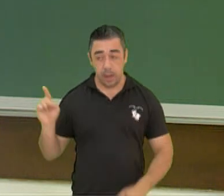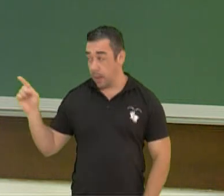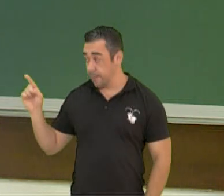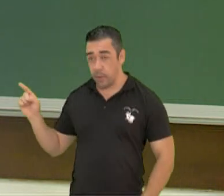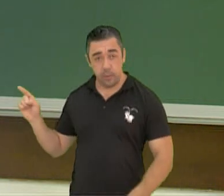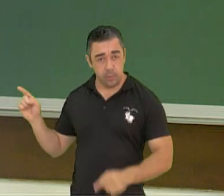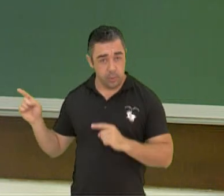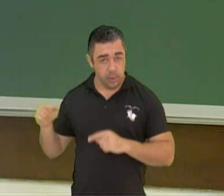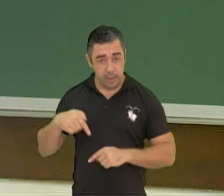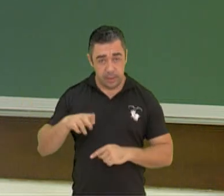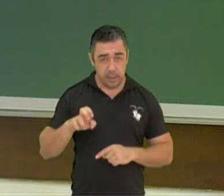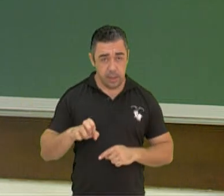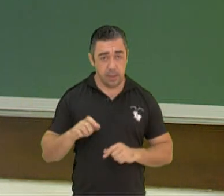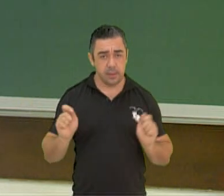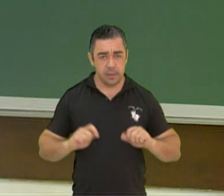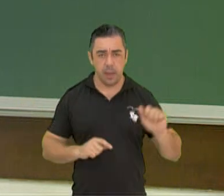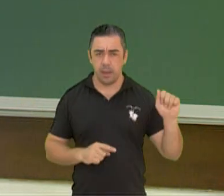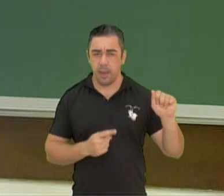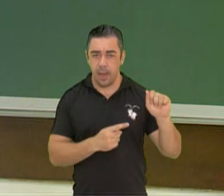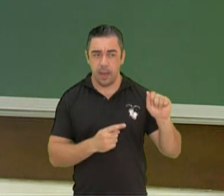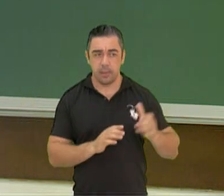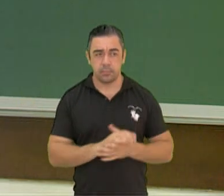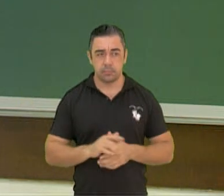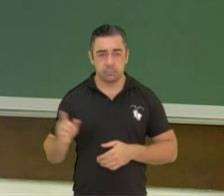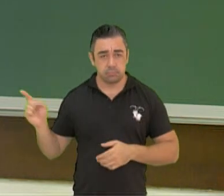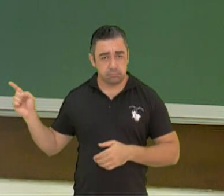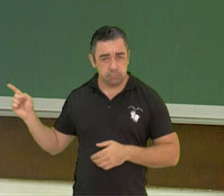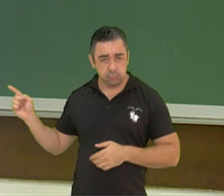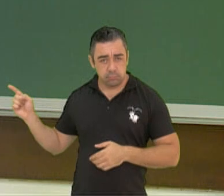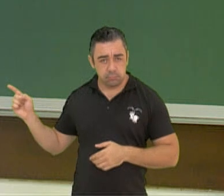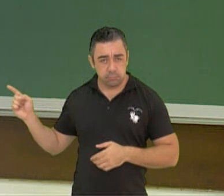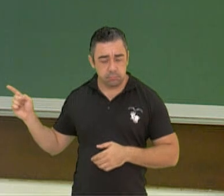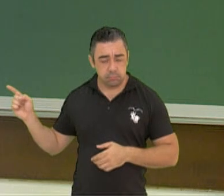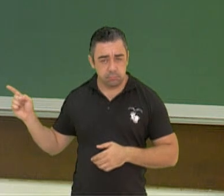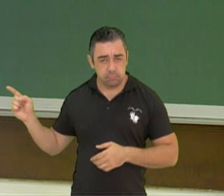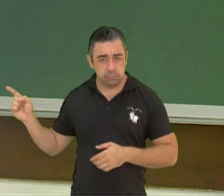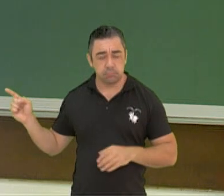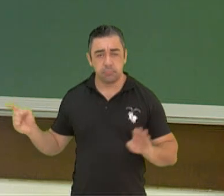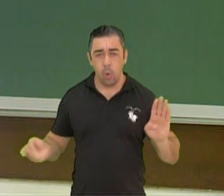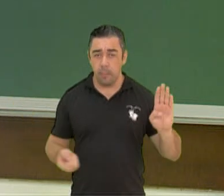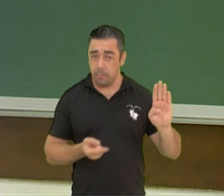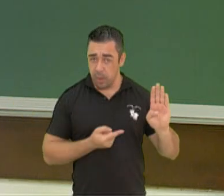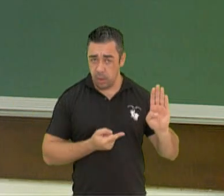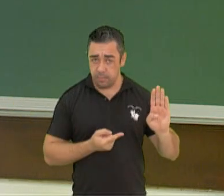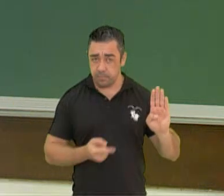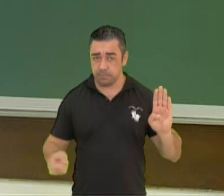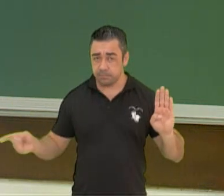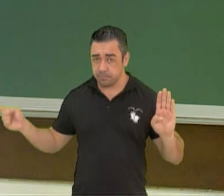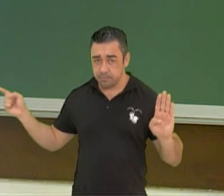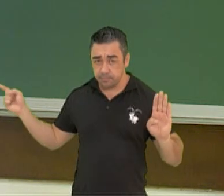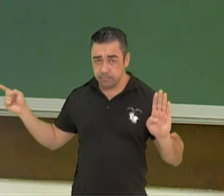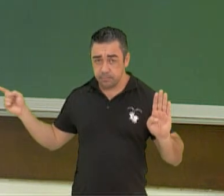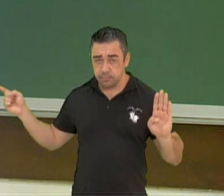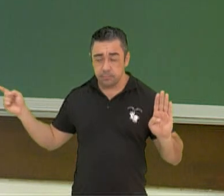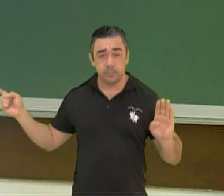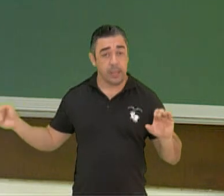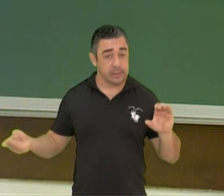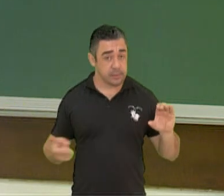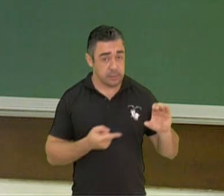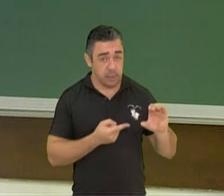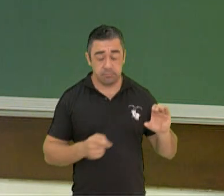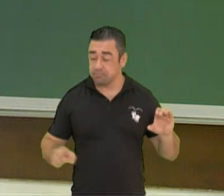ali? Eu poderia substituir, pois, ele investiga, que é a A, B, ou ele ou investiga,